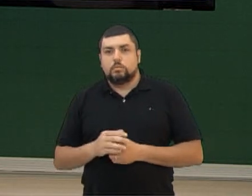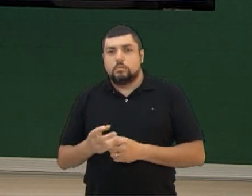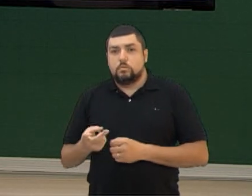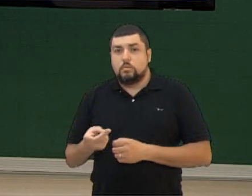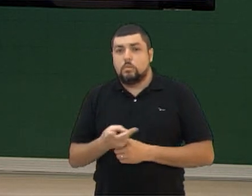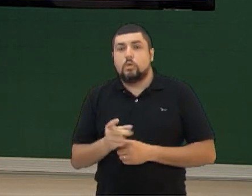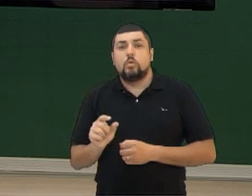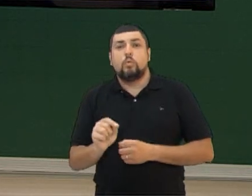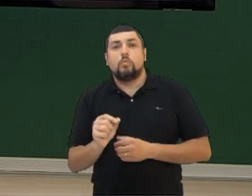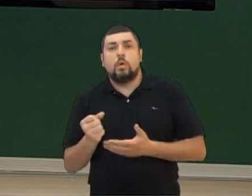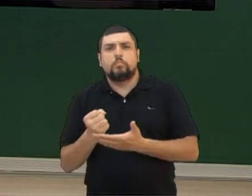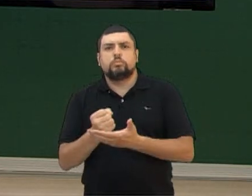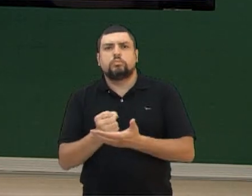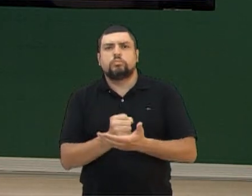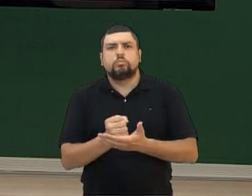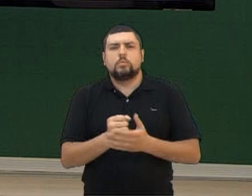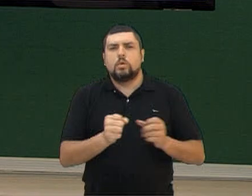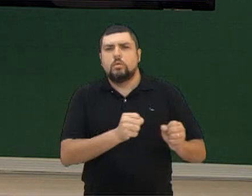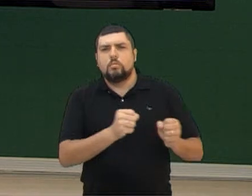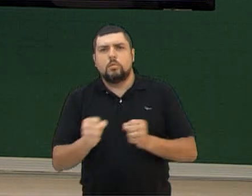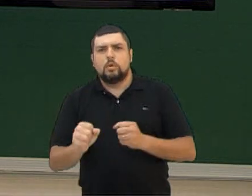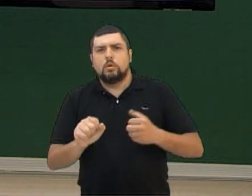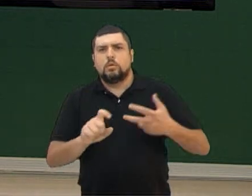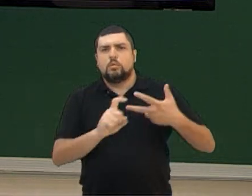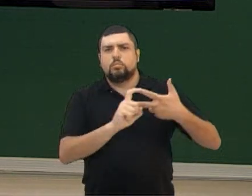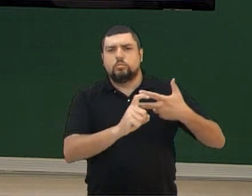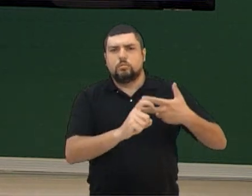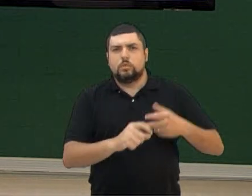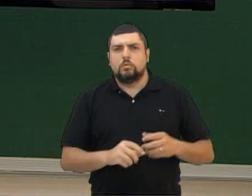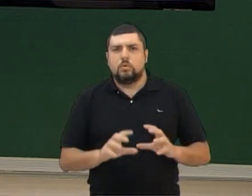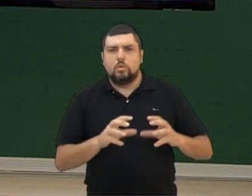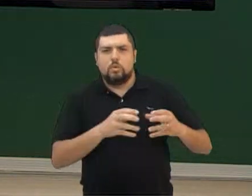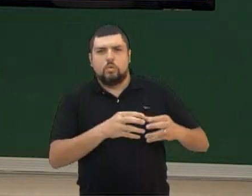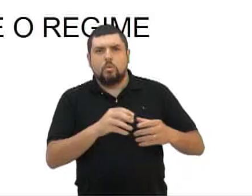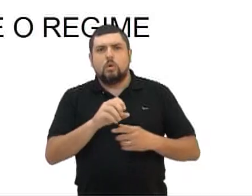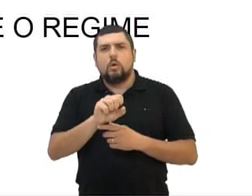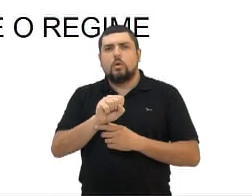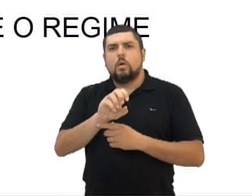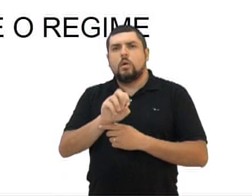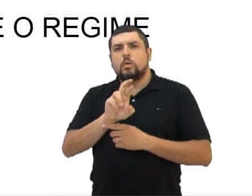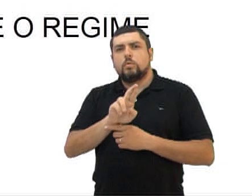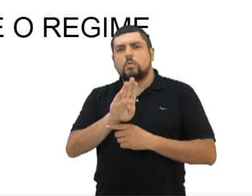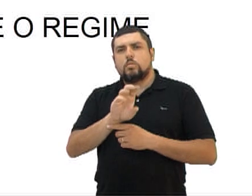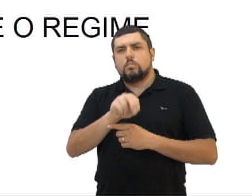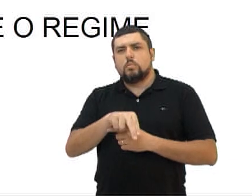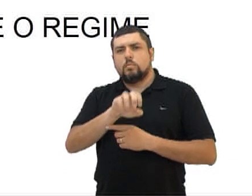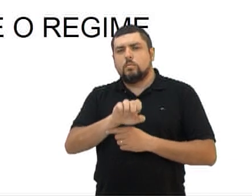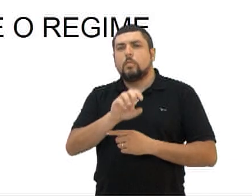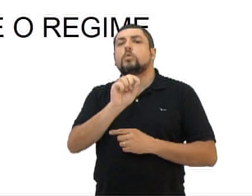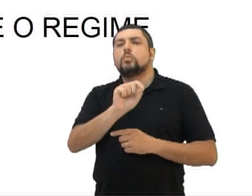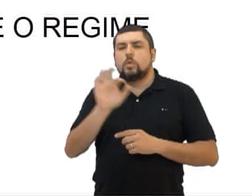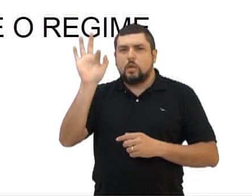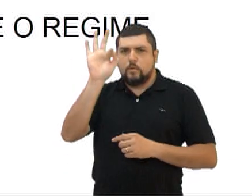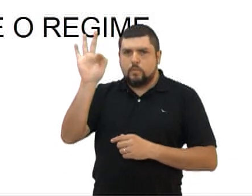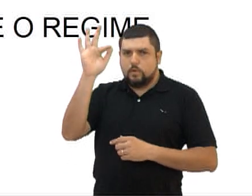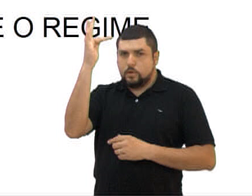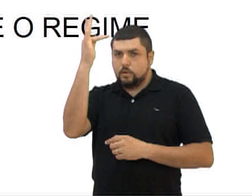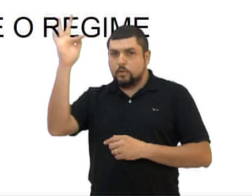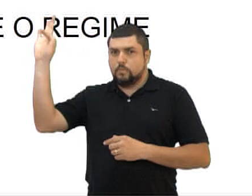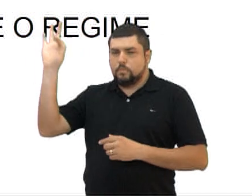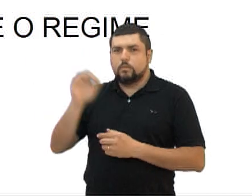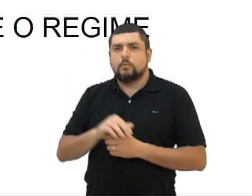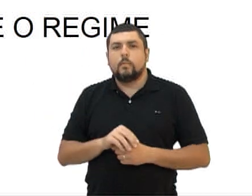poder executivo. A gente tem um grupo chamado de Sorbonne, que é o nome de uma universidade na França, que são os militares que queriam uma